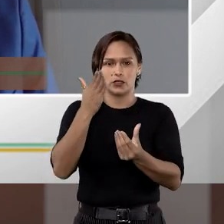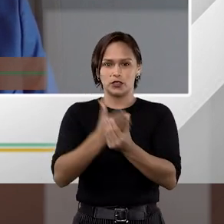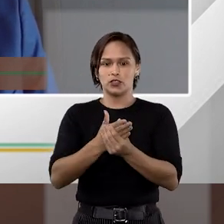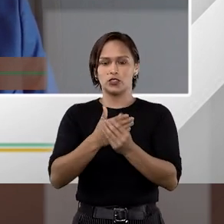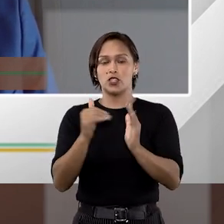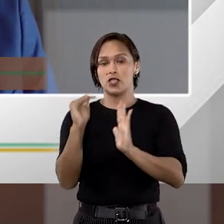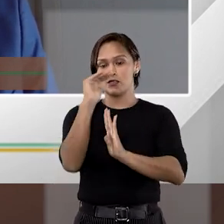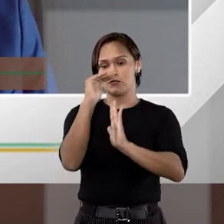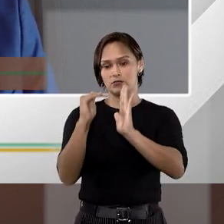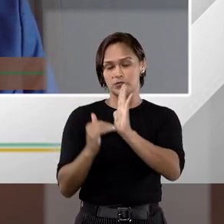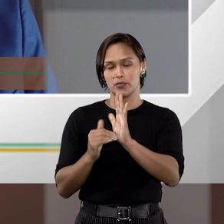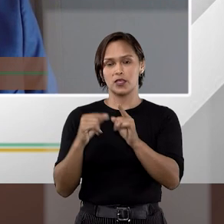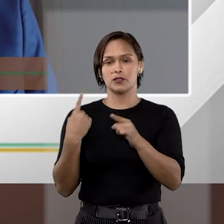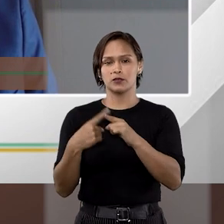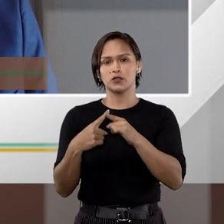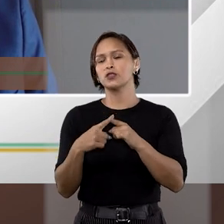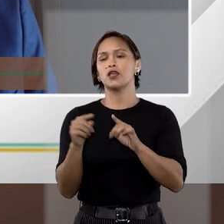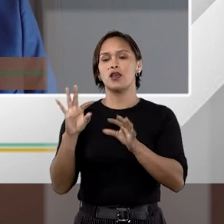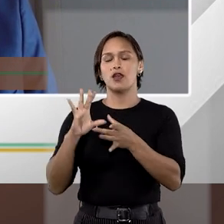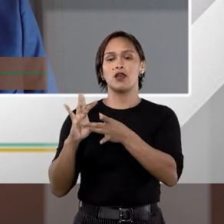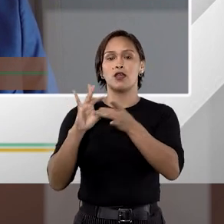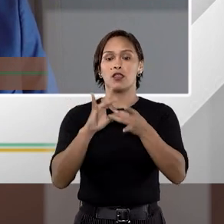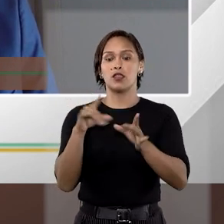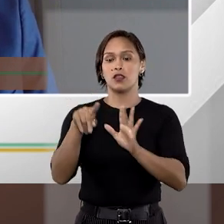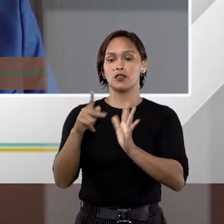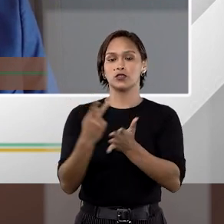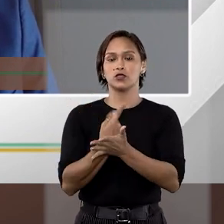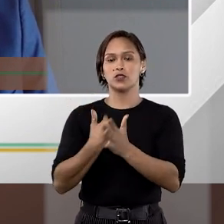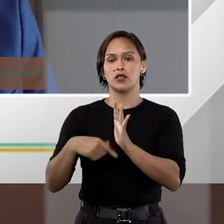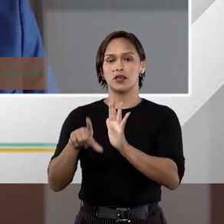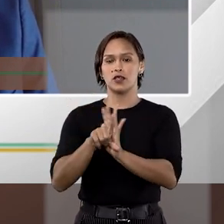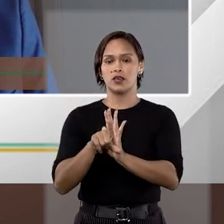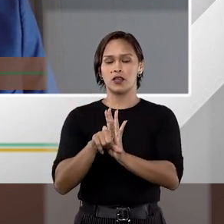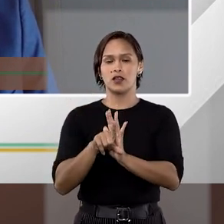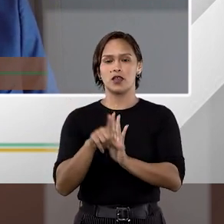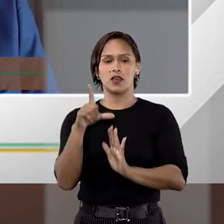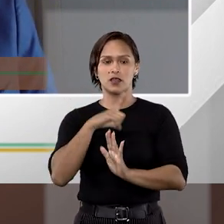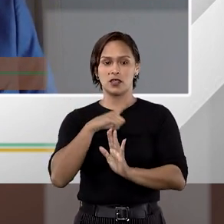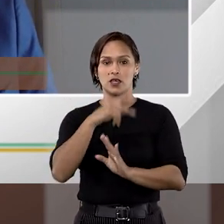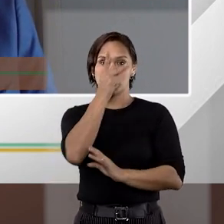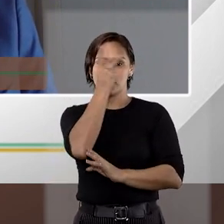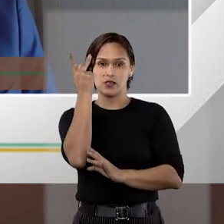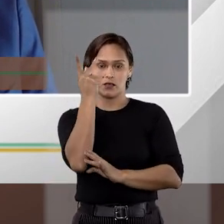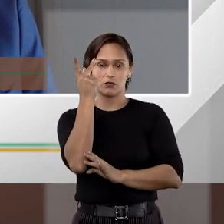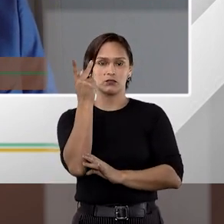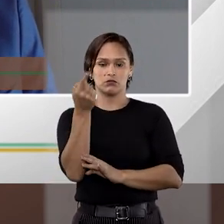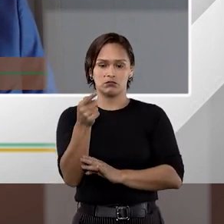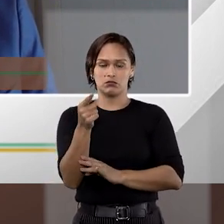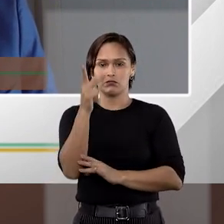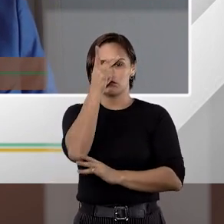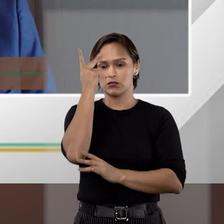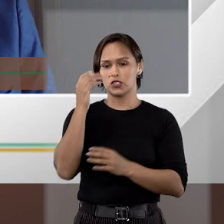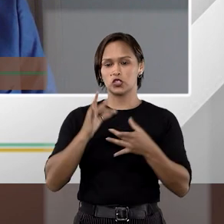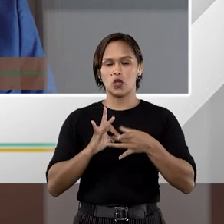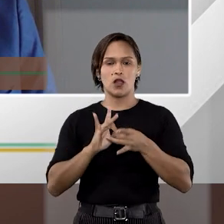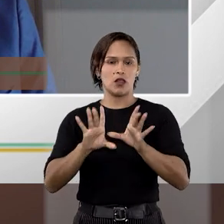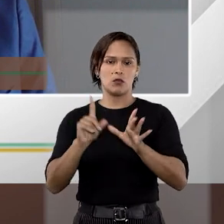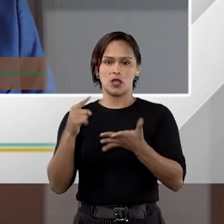de cima para baixo daí Porque eu nesse contexto aí e a Lei prevê que se a pessoa